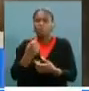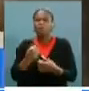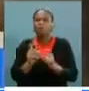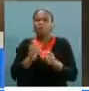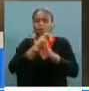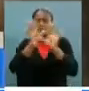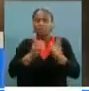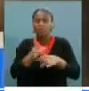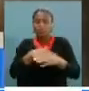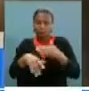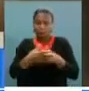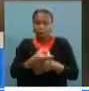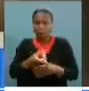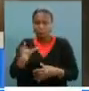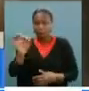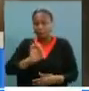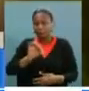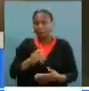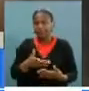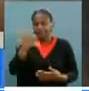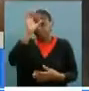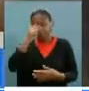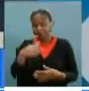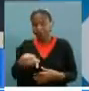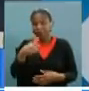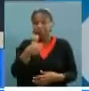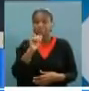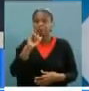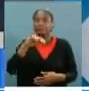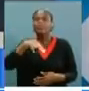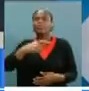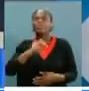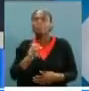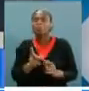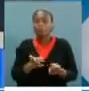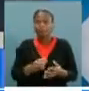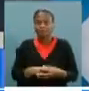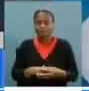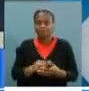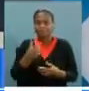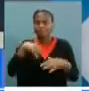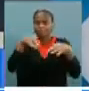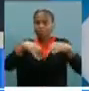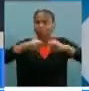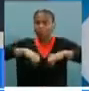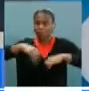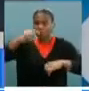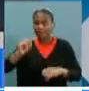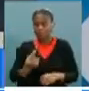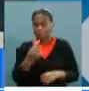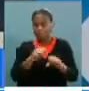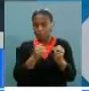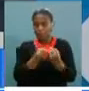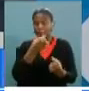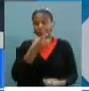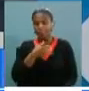vai ser feito com esses 19% que o Estado detém da Binter. Nós estamos a fechar o acordo parasocial, que vai permitir